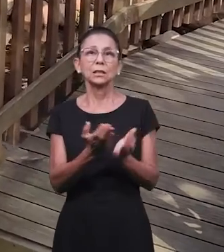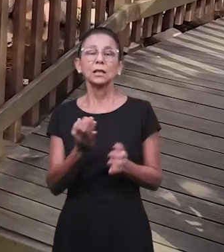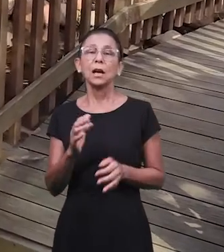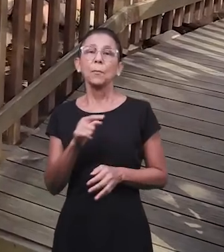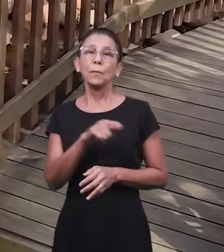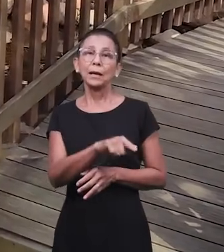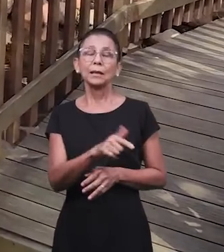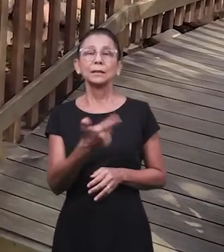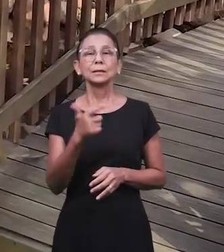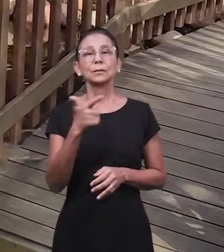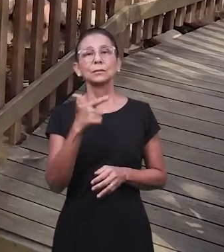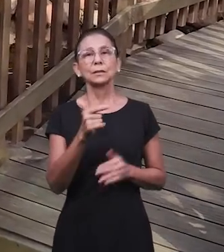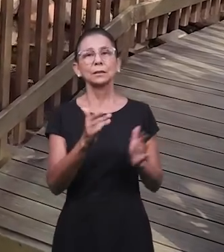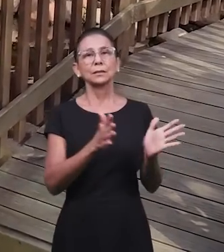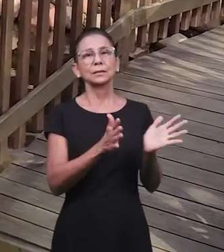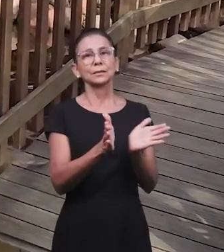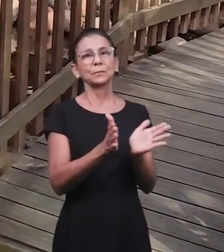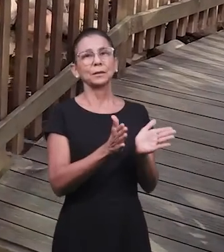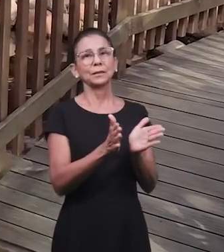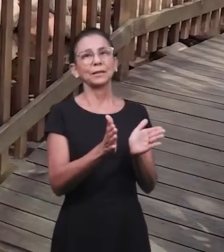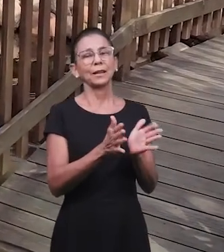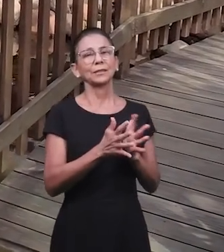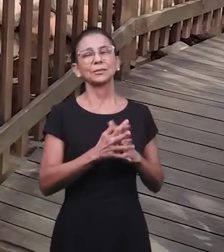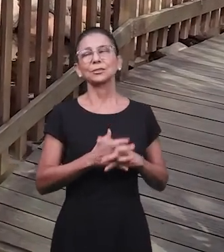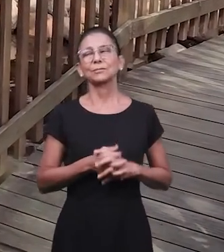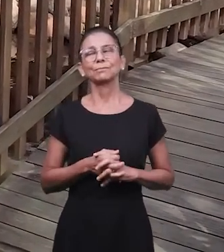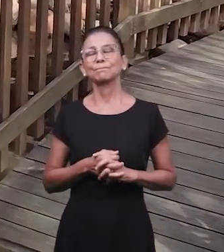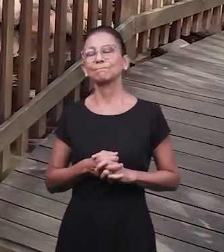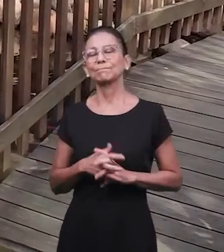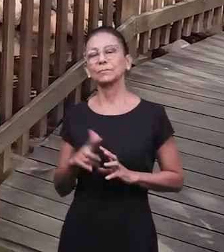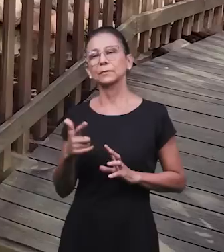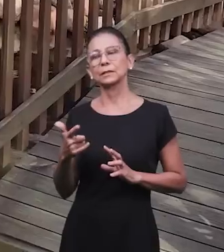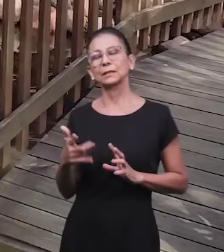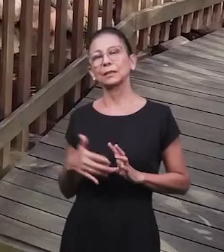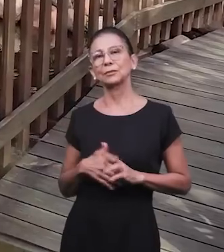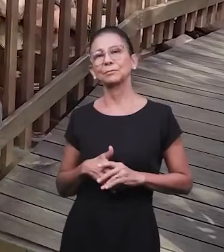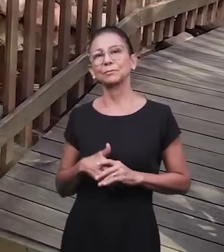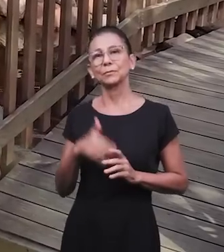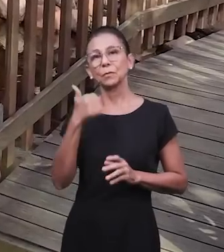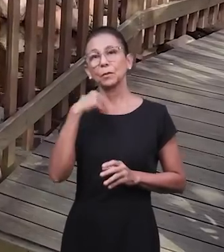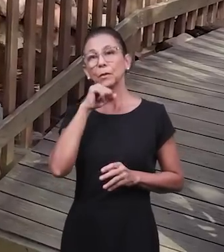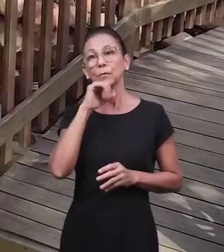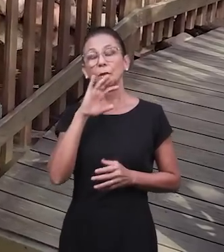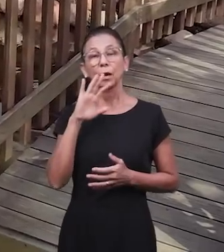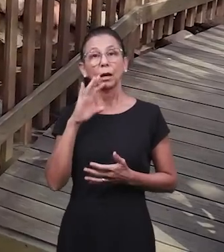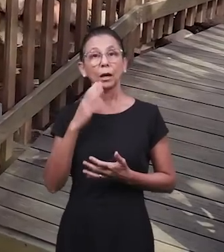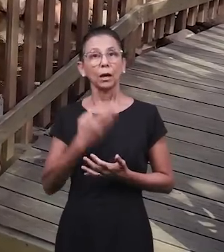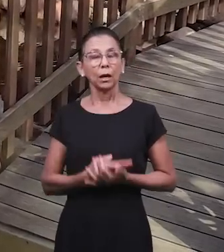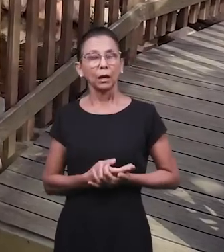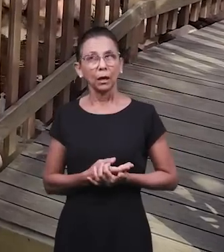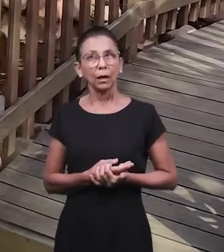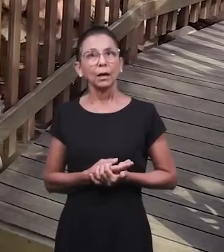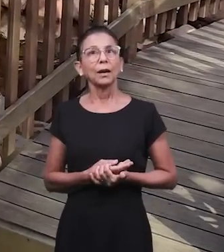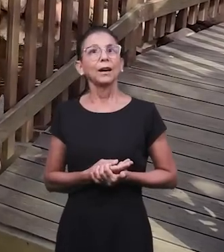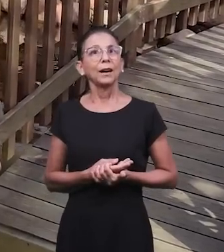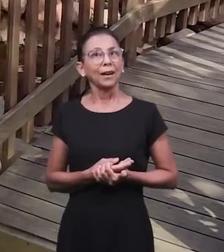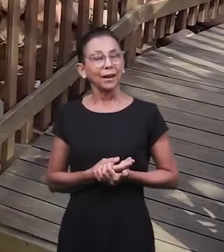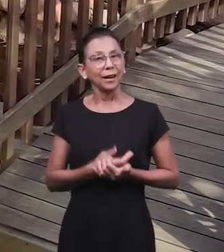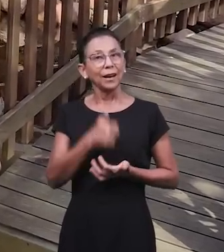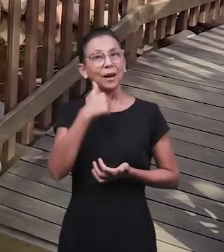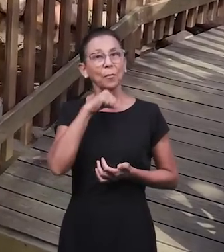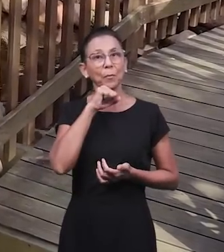crianças ou jovens com necessidades especiais. Então ela ficou maravilhada e ficou de